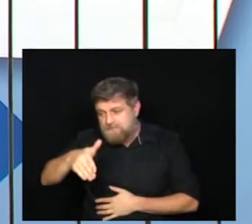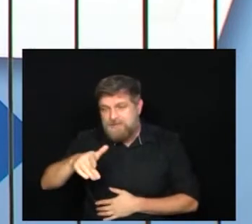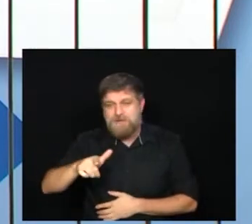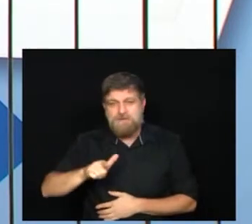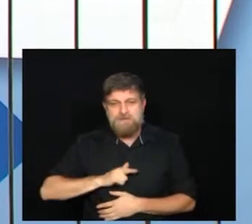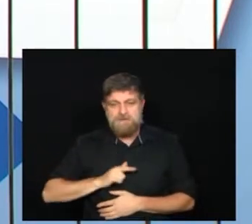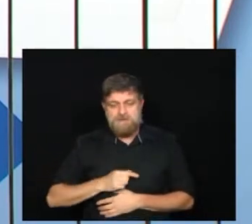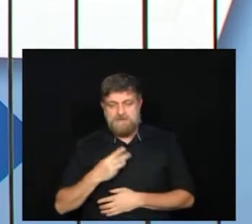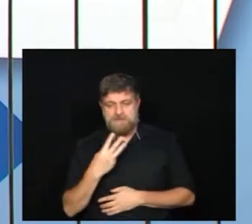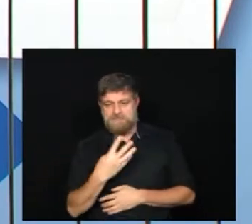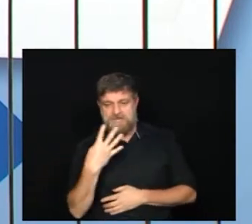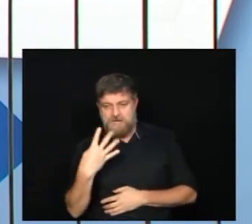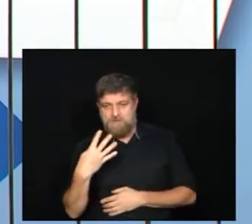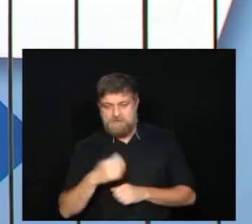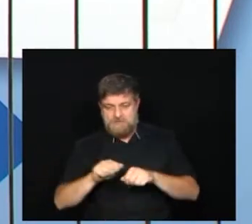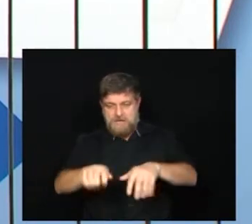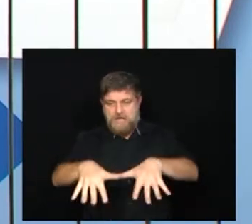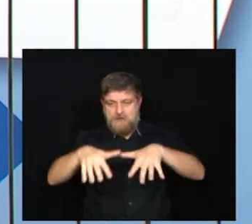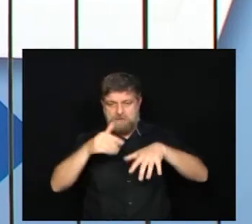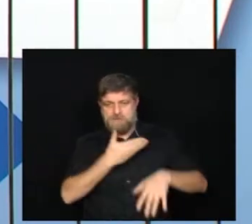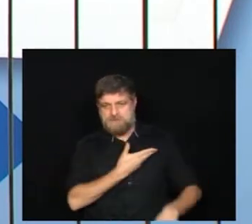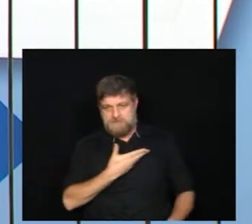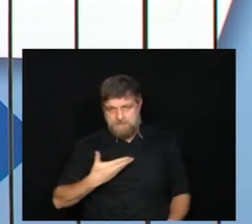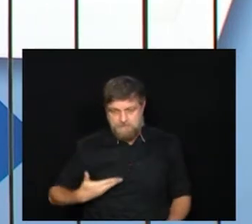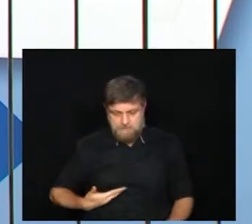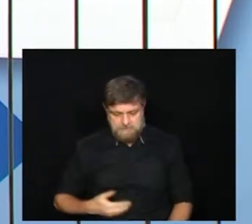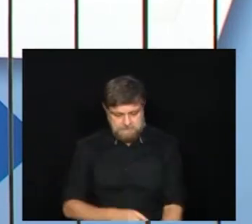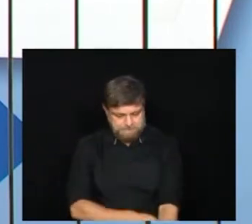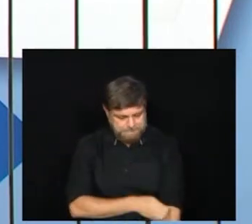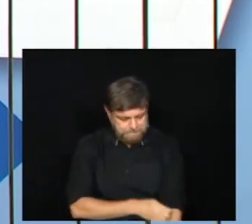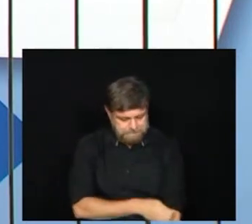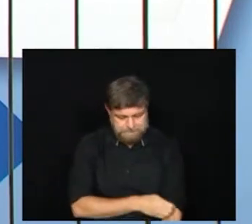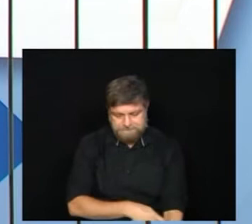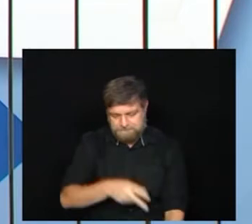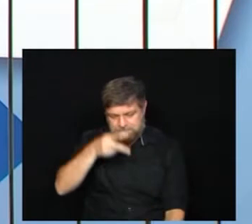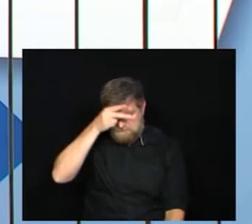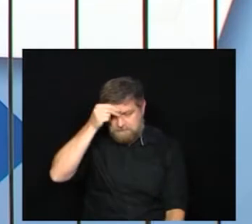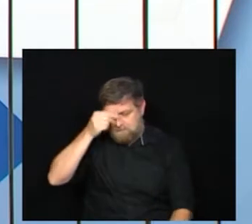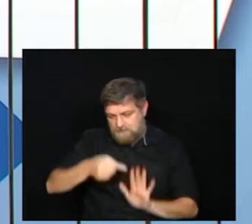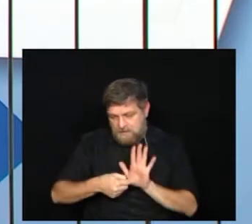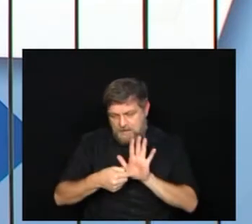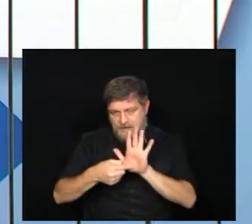a 34ª audiência pública, onde a Prefeitura vai